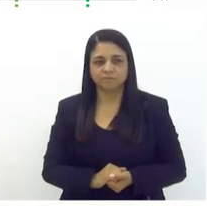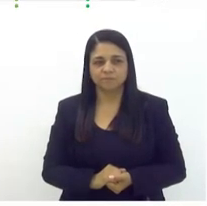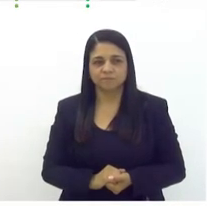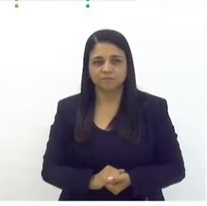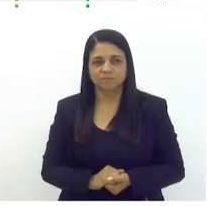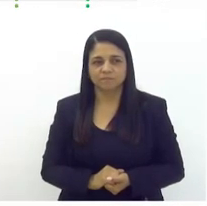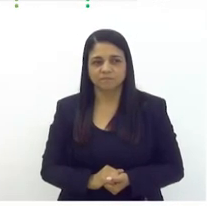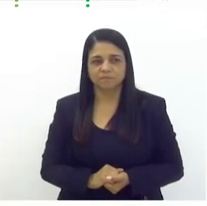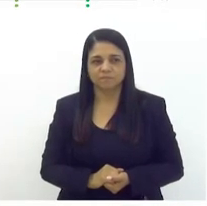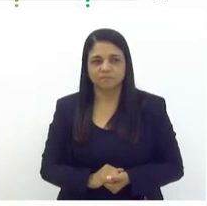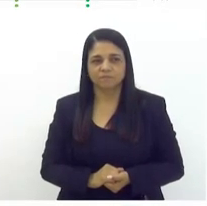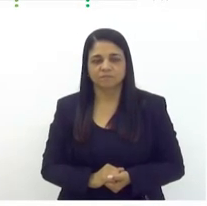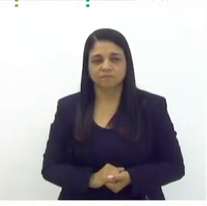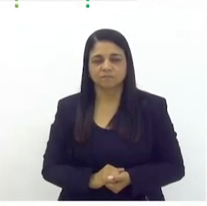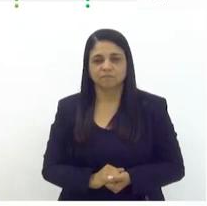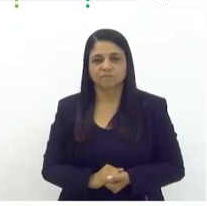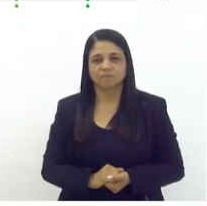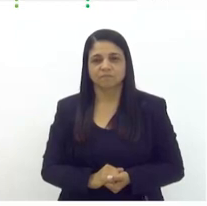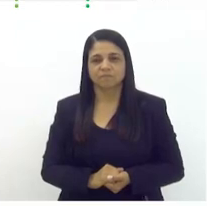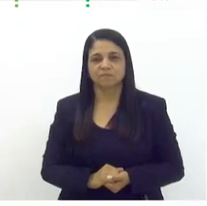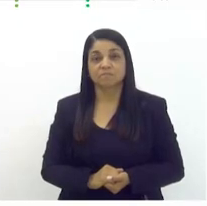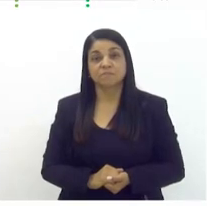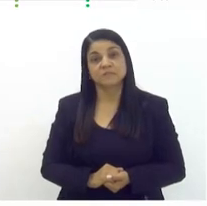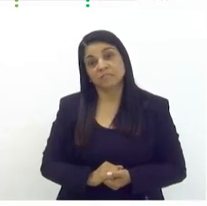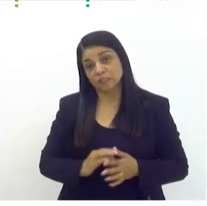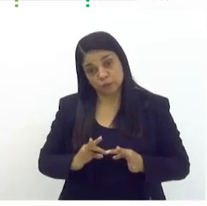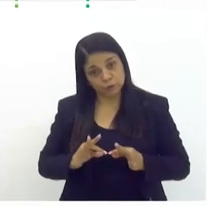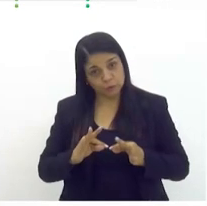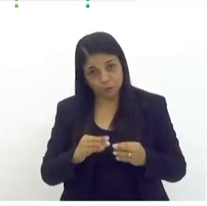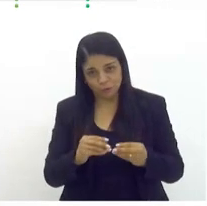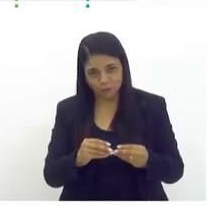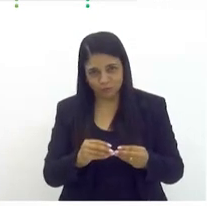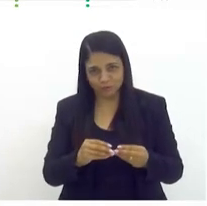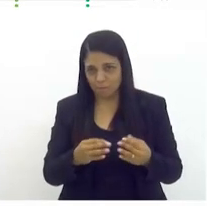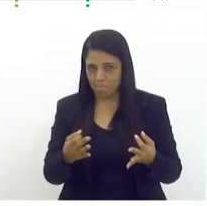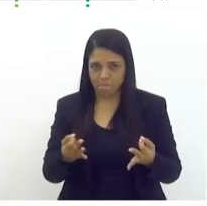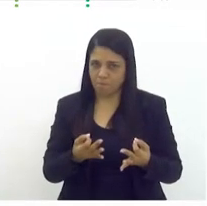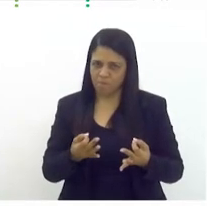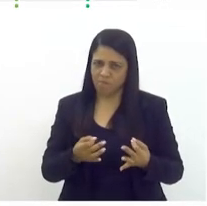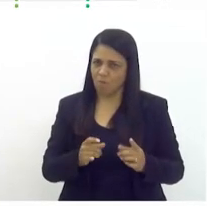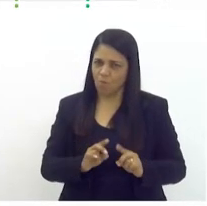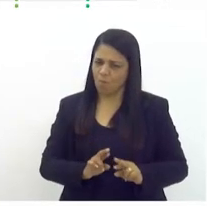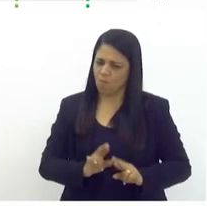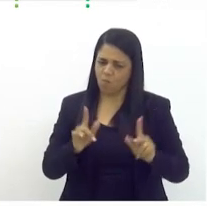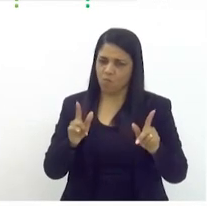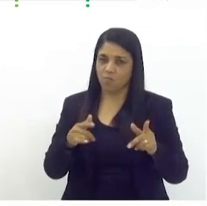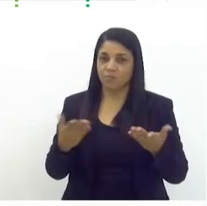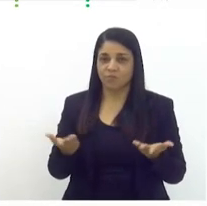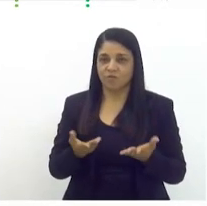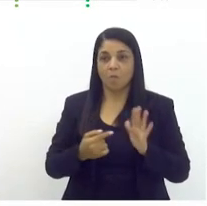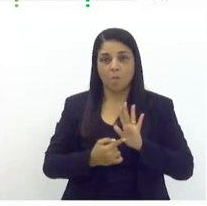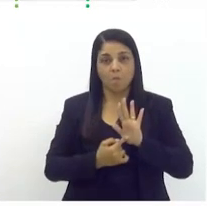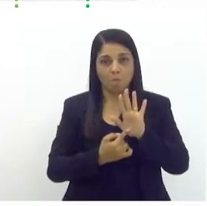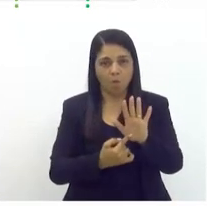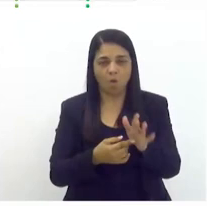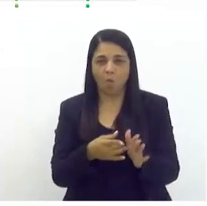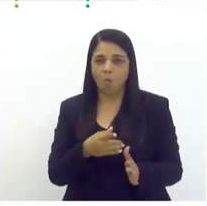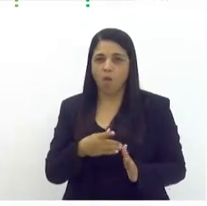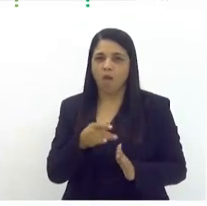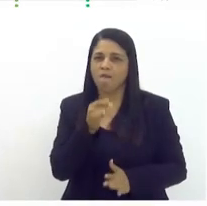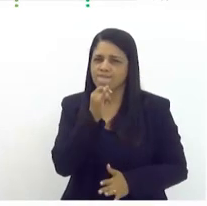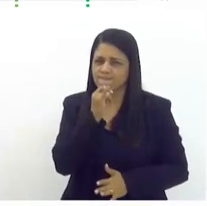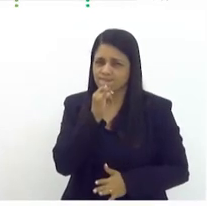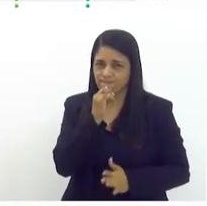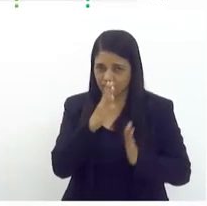bom mas Nem tudo são flores e eu trago aqui um exemplo